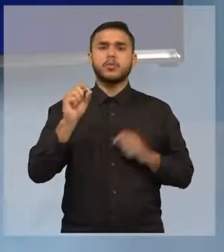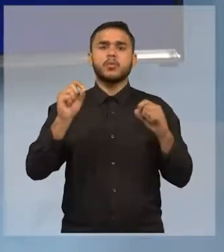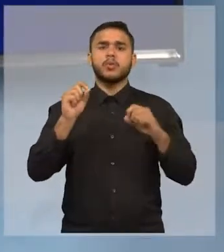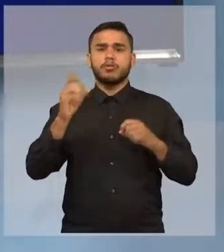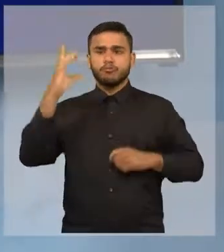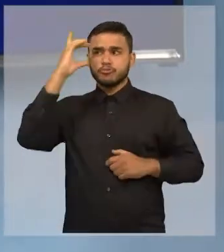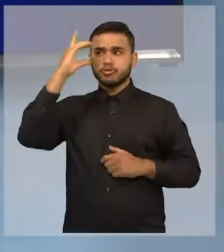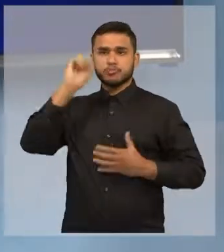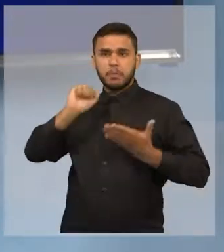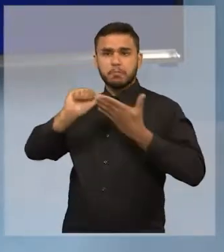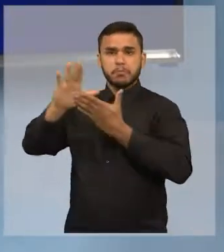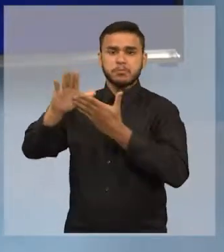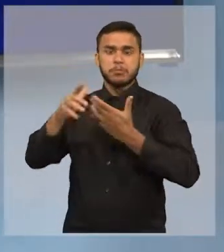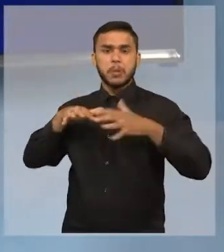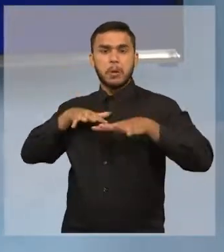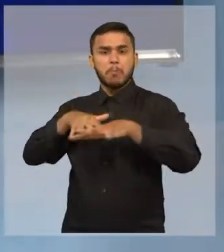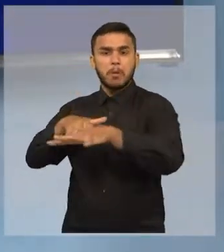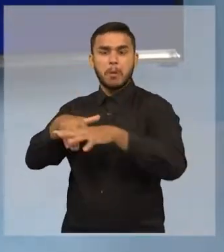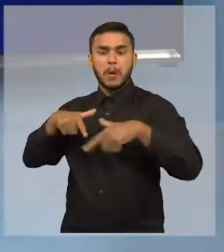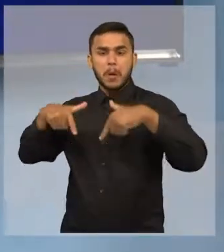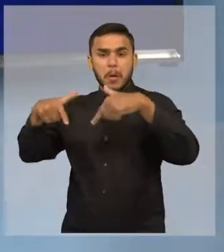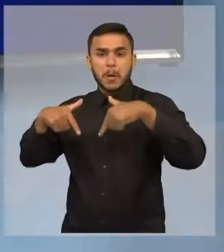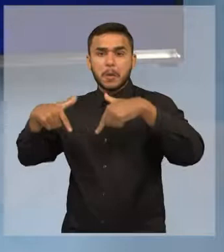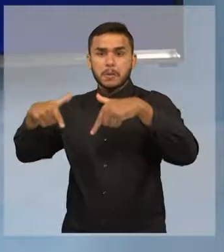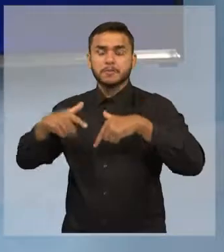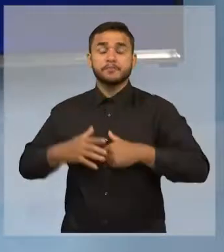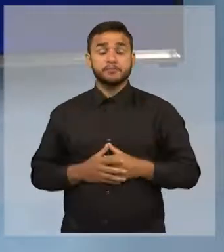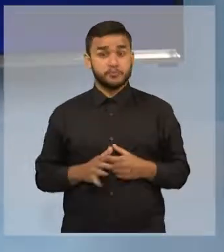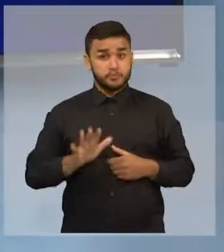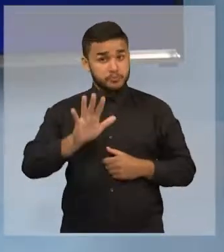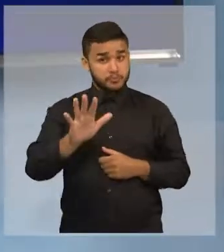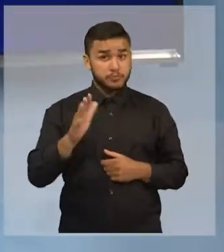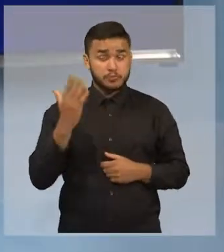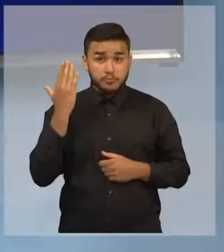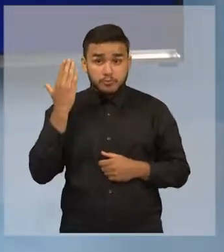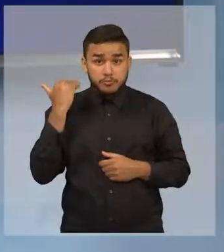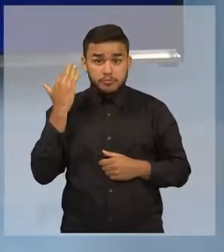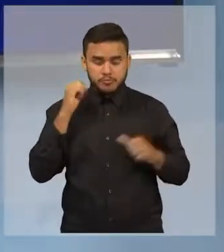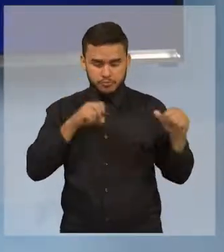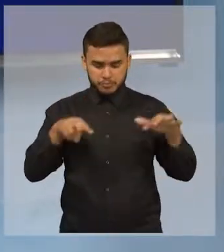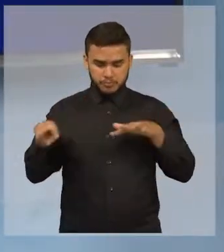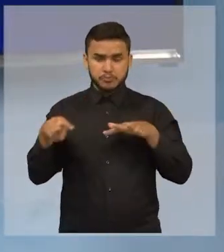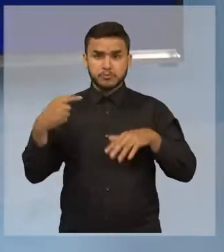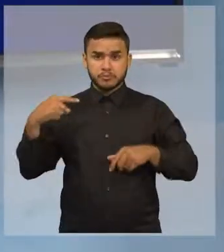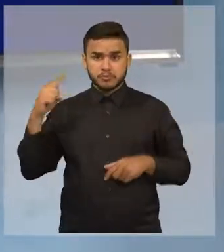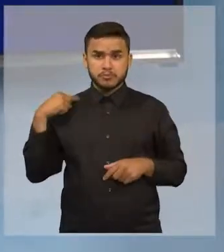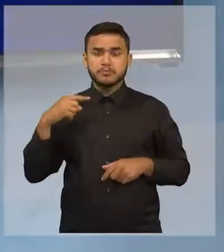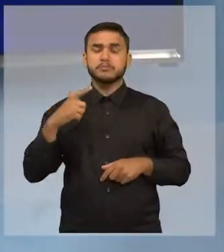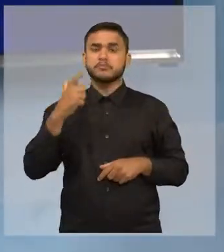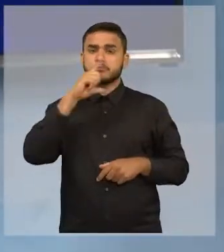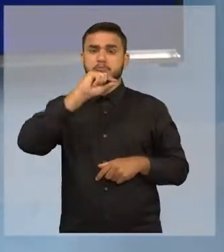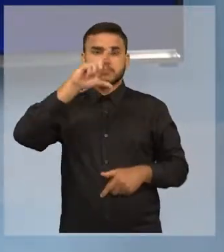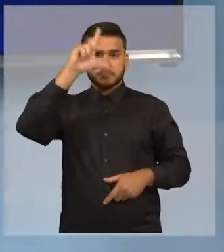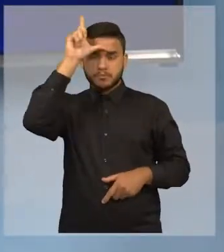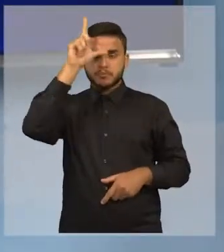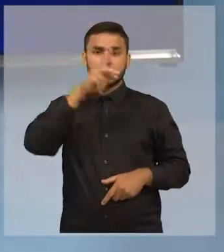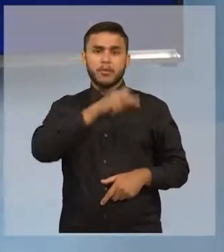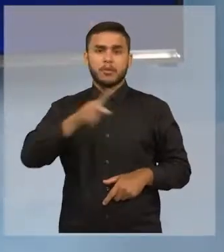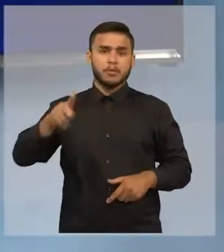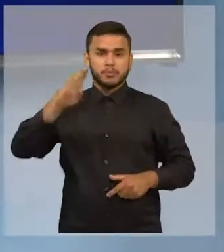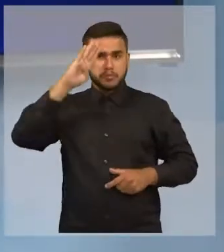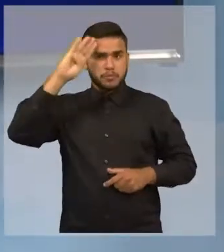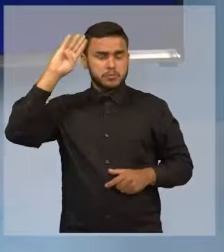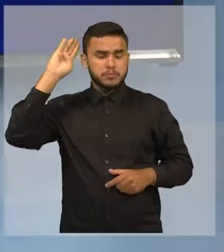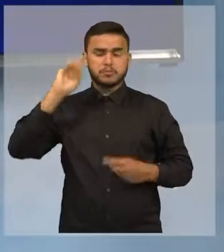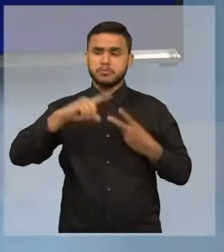pré-impeachment da ex-presidente Dilma. Na última semana, os movimentos de rua, liderados pelos professores